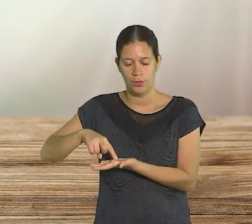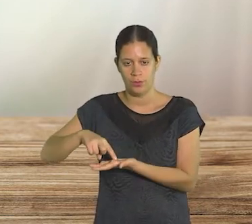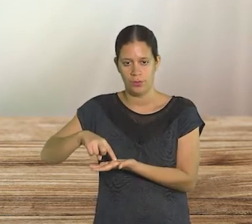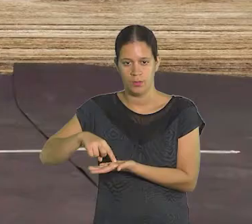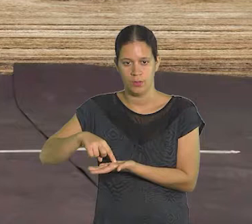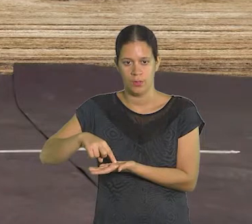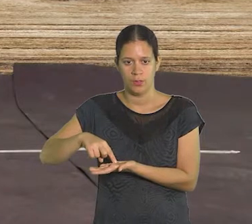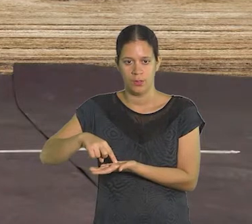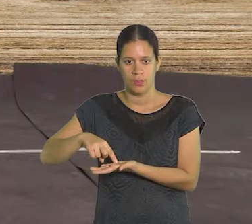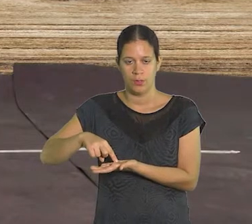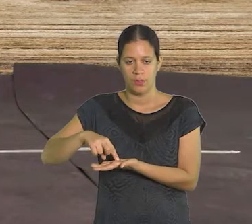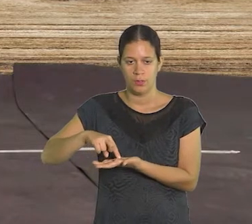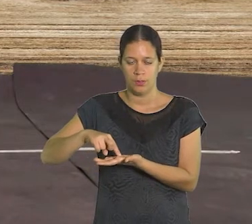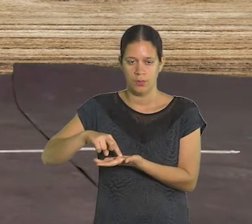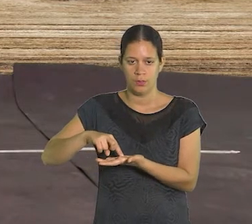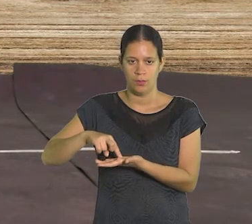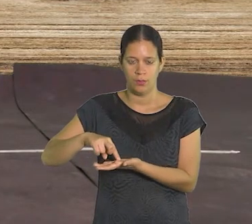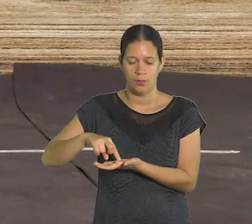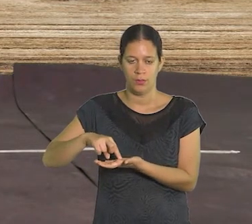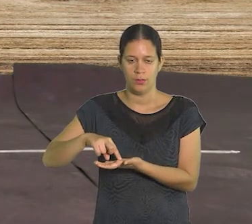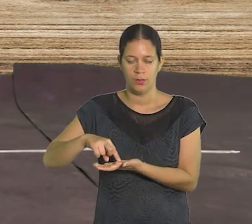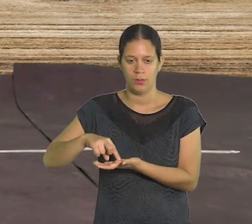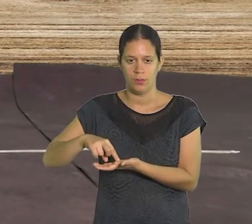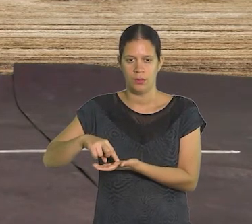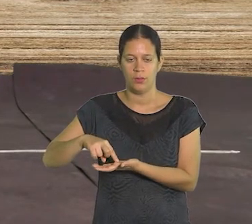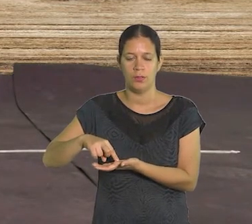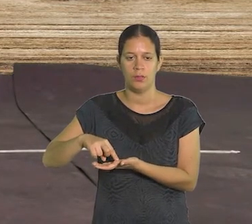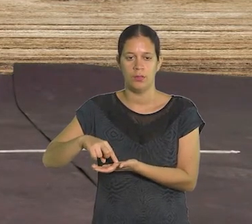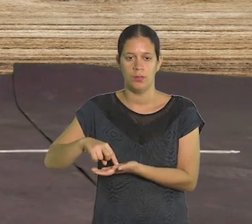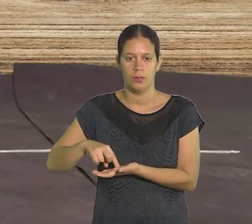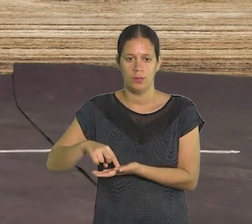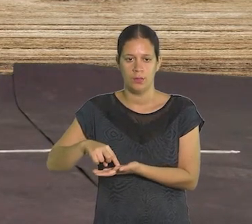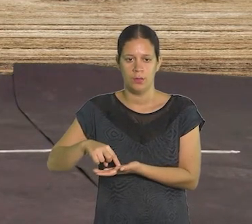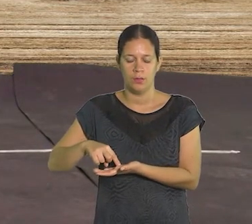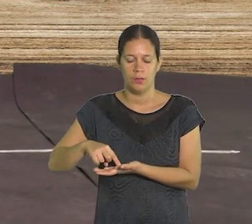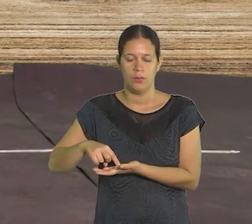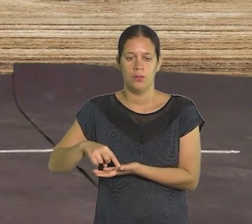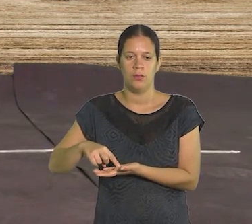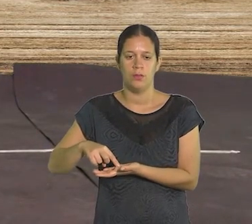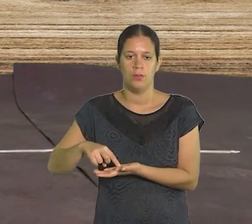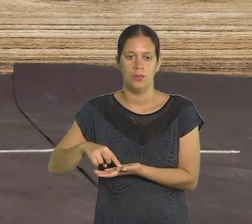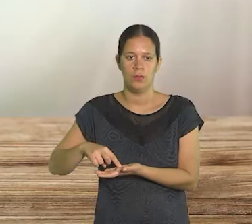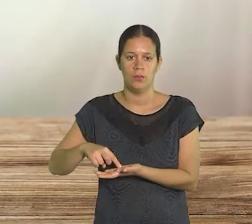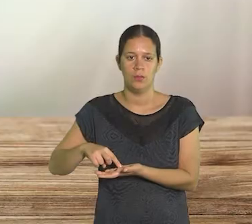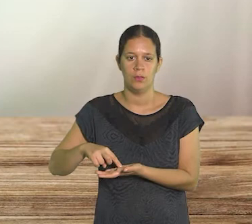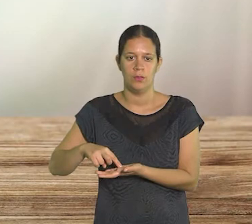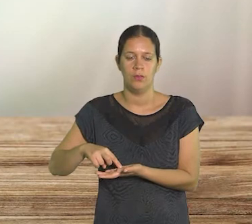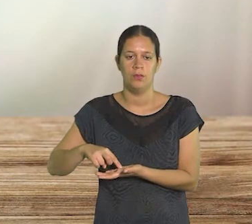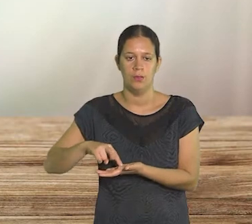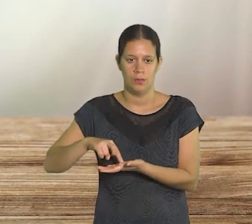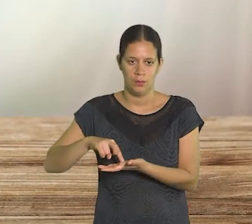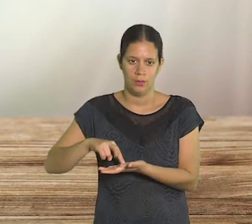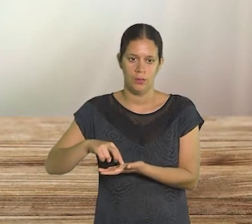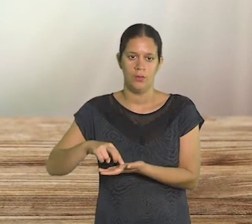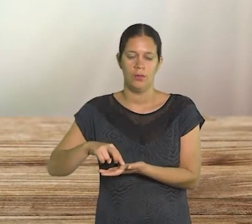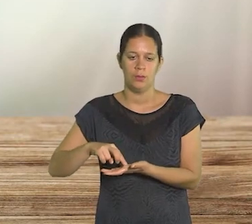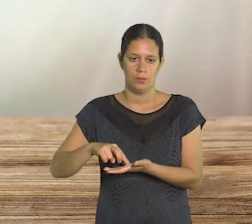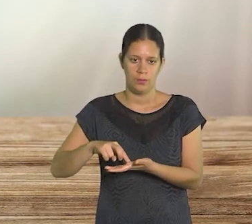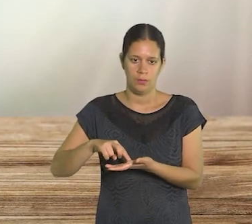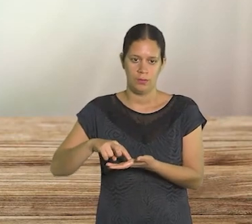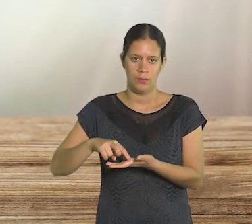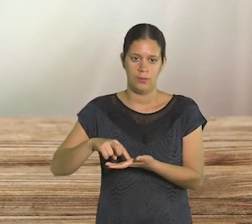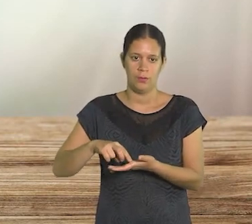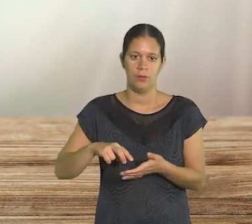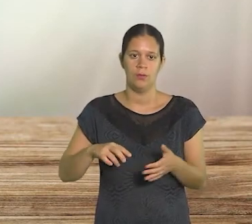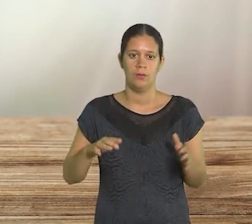flexionada. Então, ó, tá com o joelho flexionado, porque aqui você consegue controlar o equilíbrio melhor. E as mãos, elas